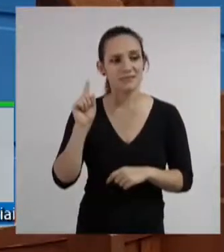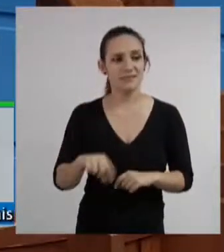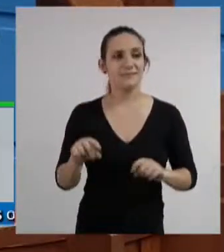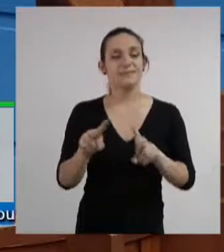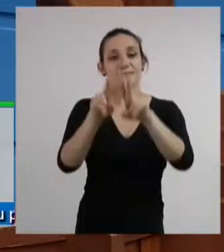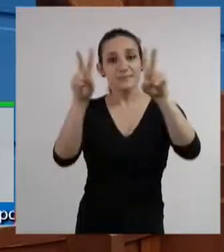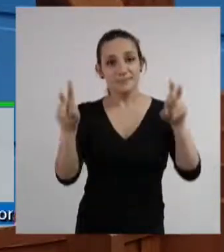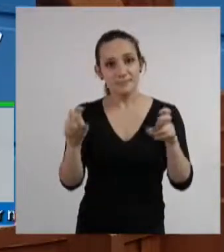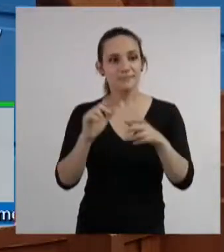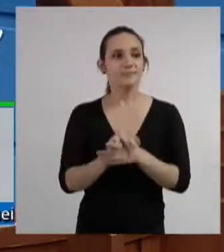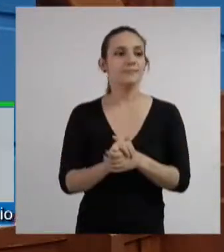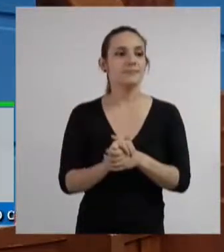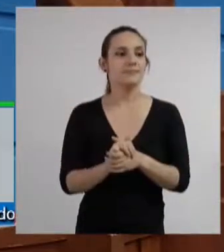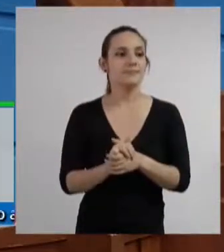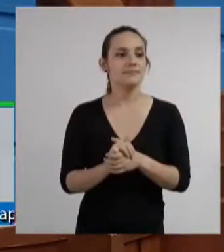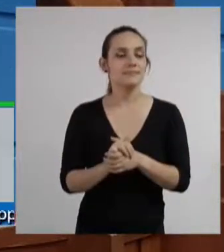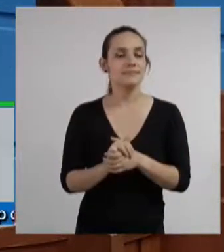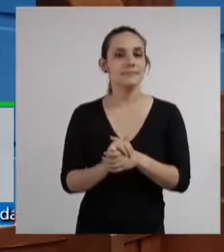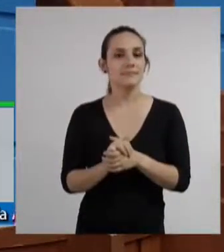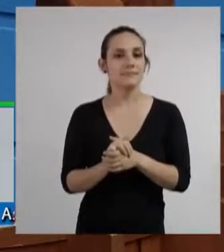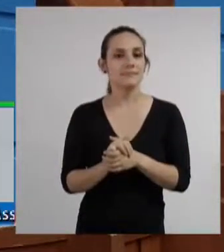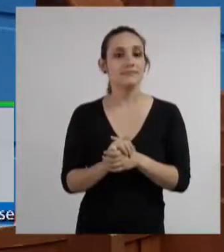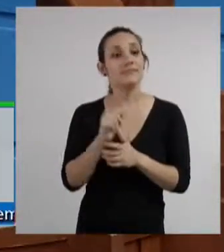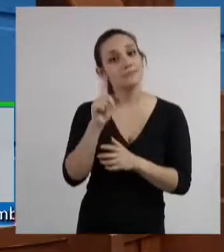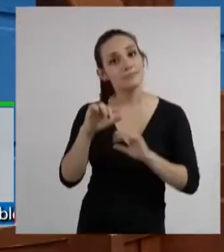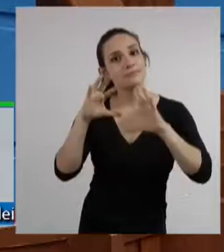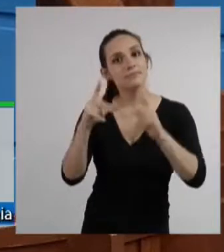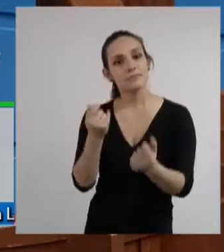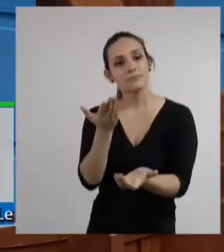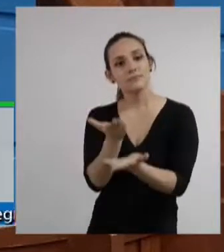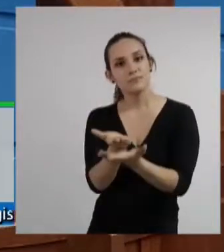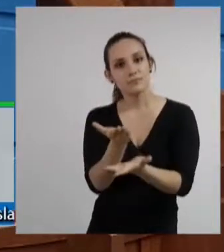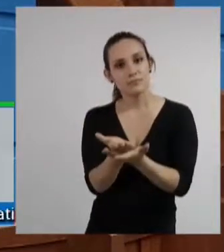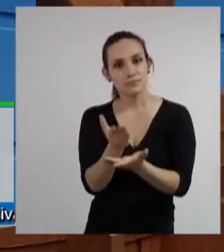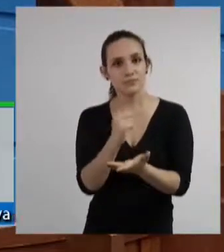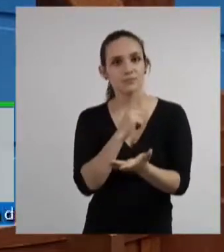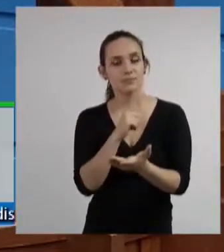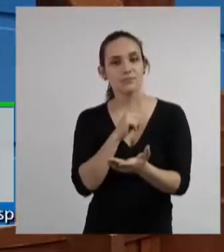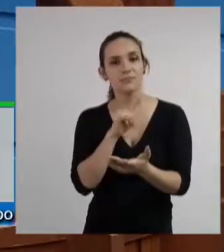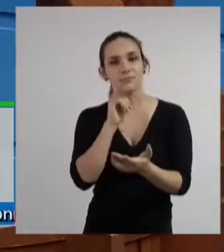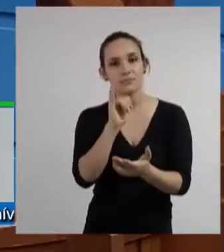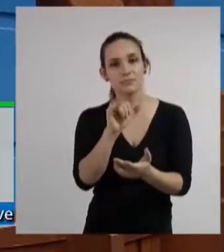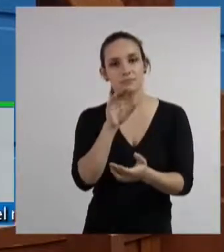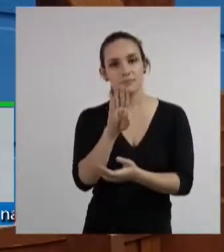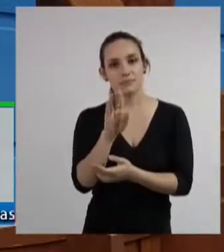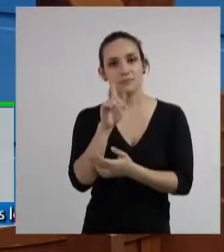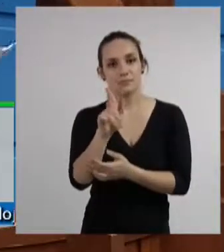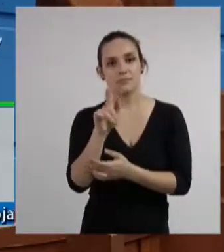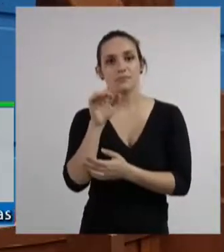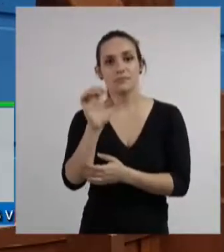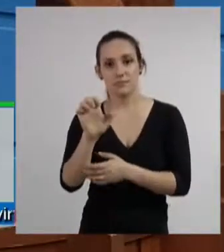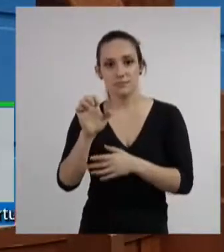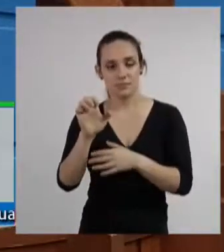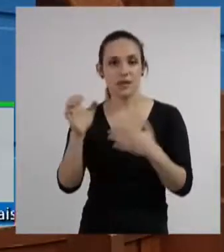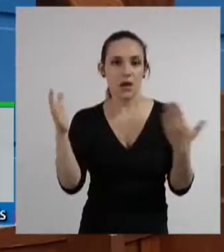sobre os dados que foram divulgados pelo IBGE,